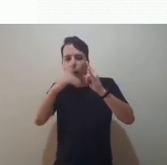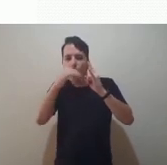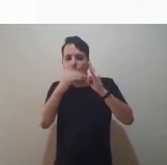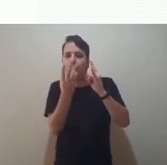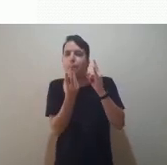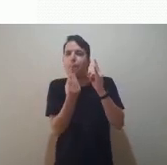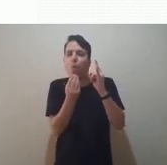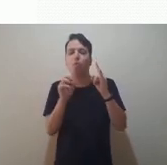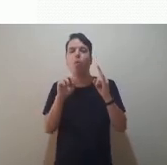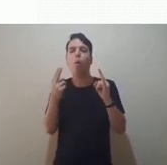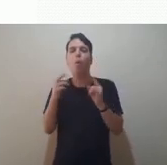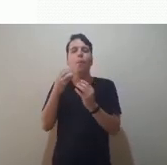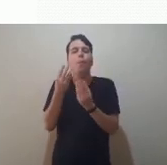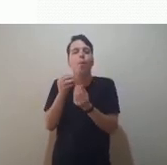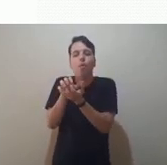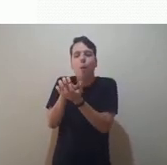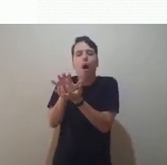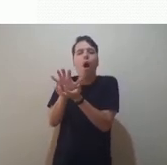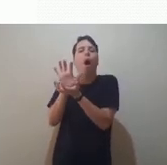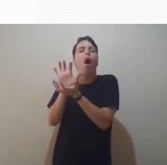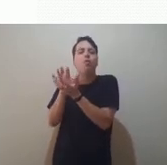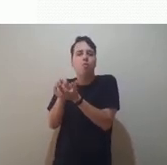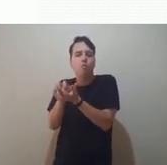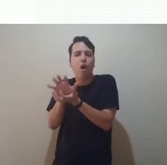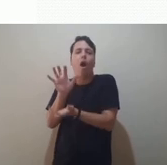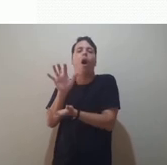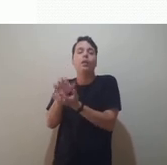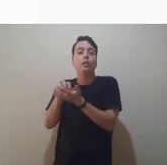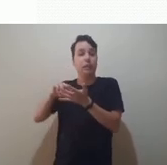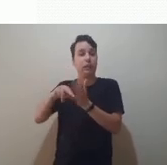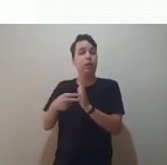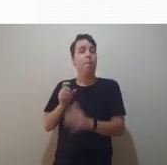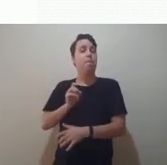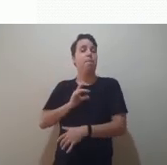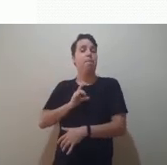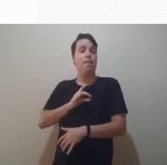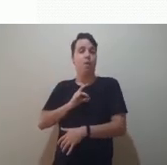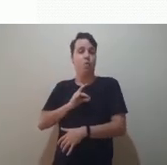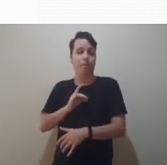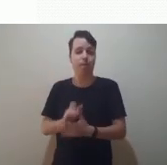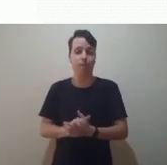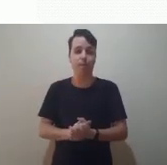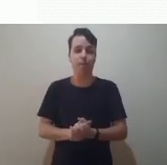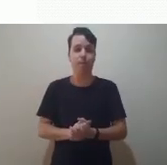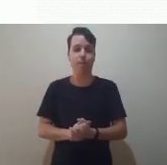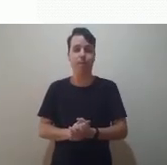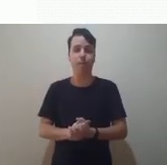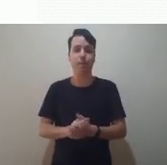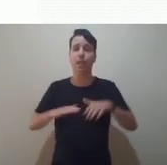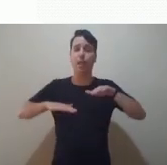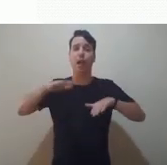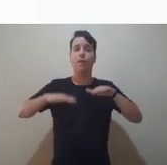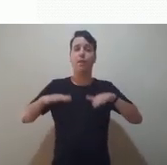indicadores de medo. Caso o animal não tenha comido algo naquele momento, né? Se ele tá lambendo muito o focinho, significa que esse animal tá com